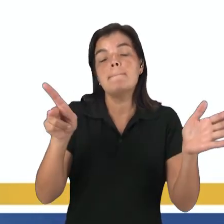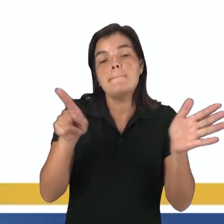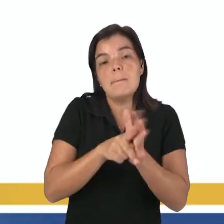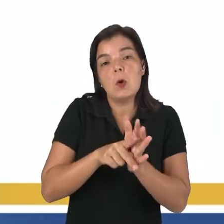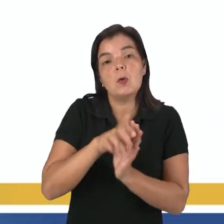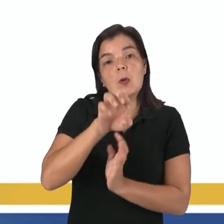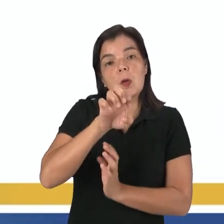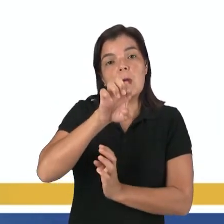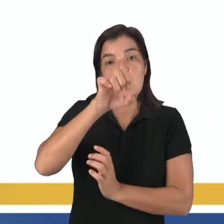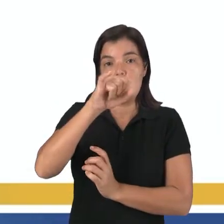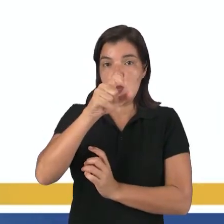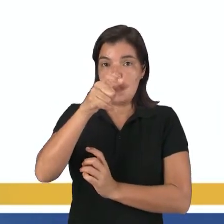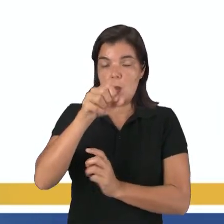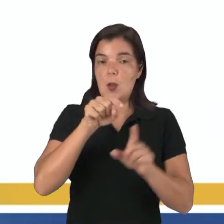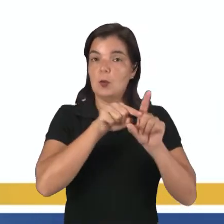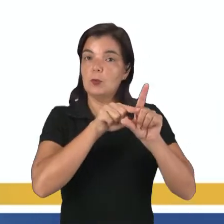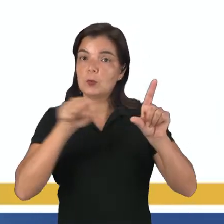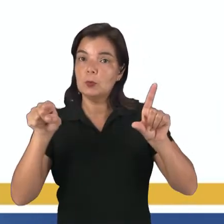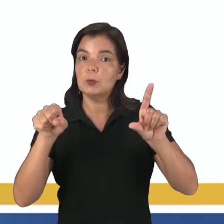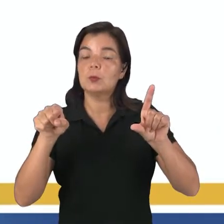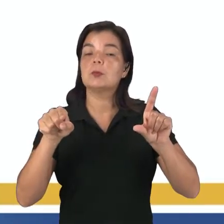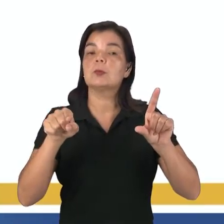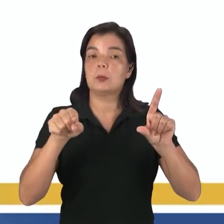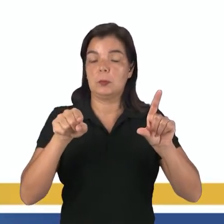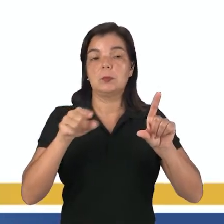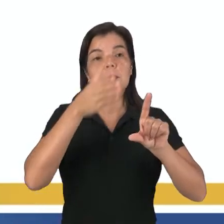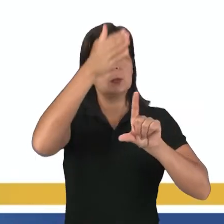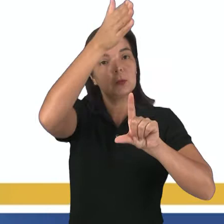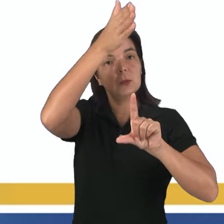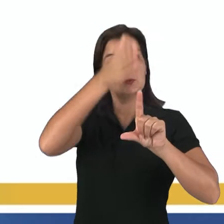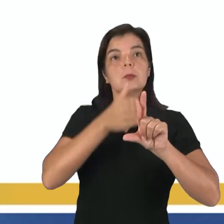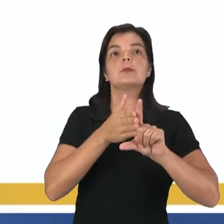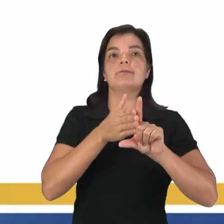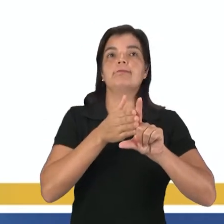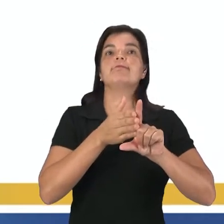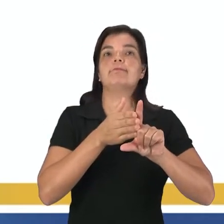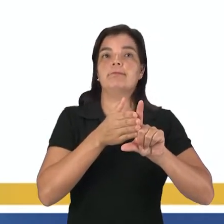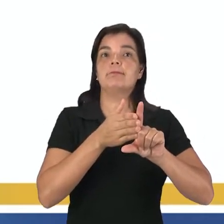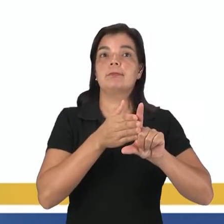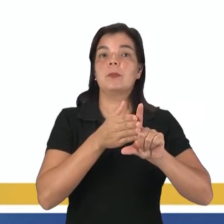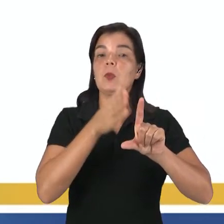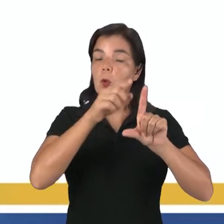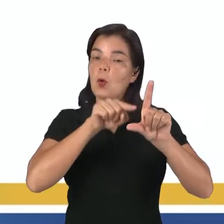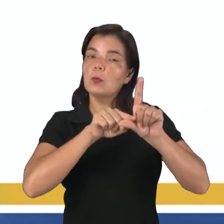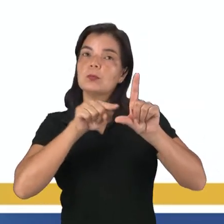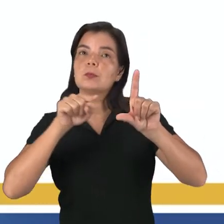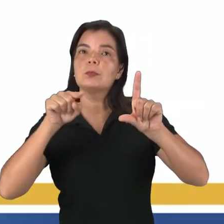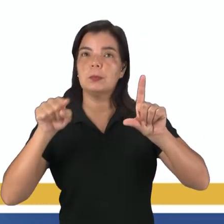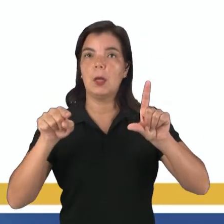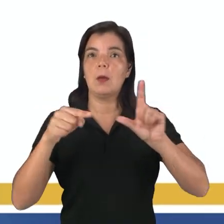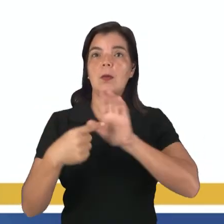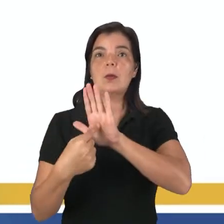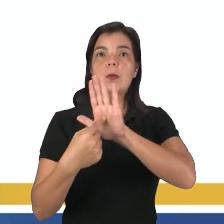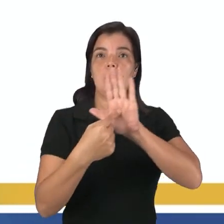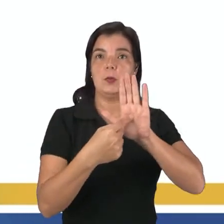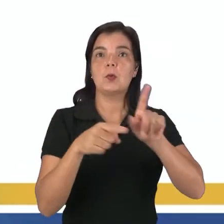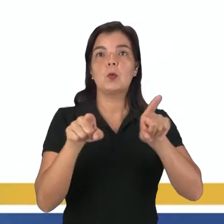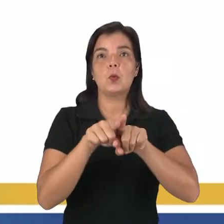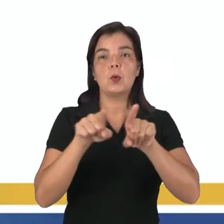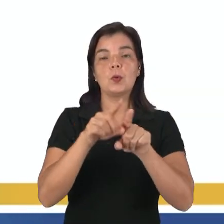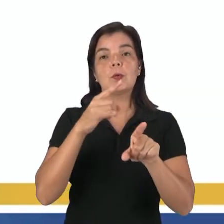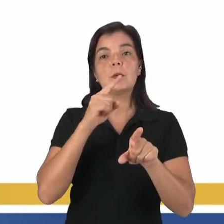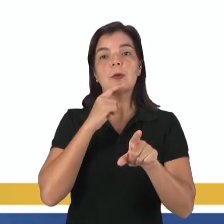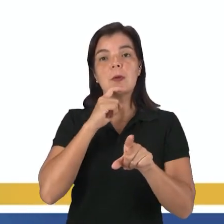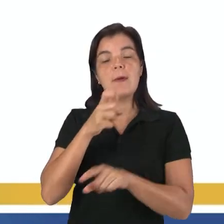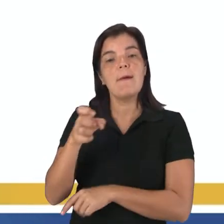Mais especificamente de eixo horizontal e eixo vertical o eixo horizontal também